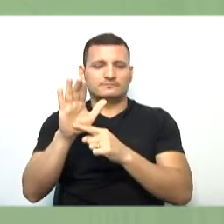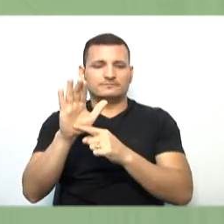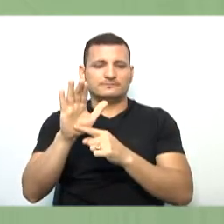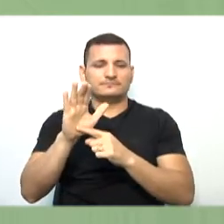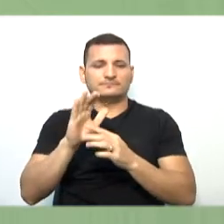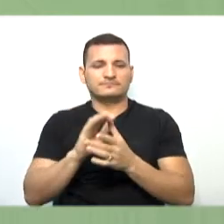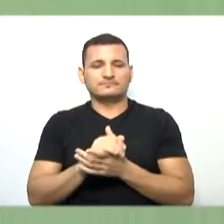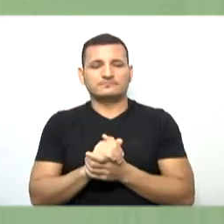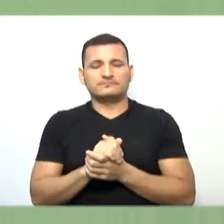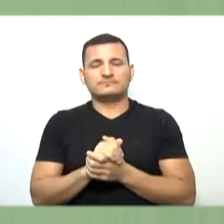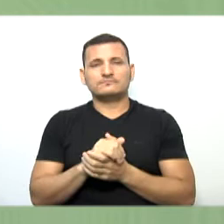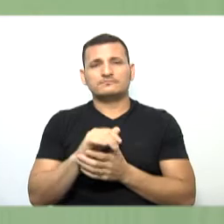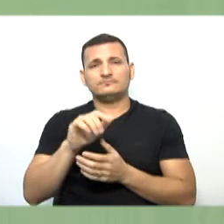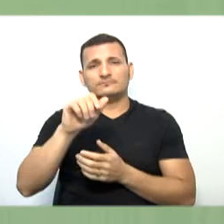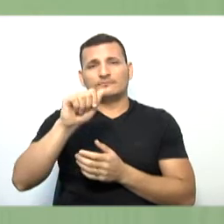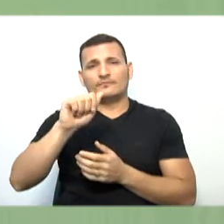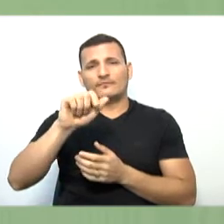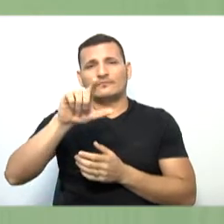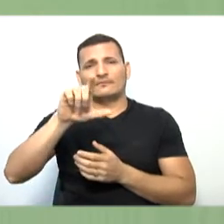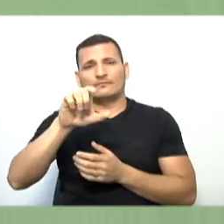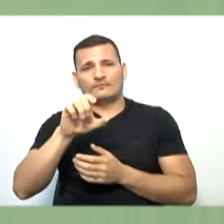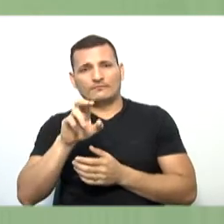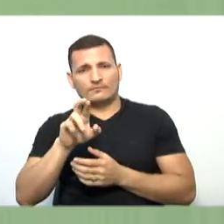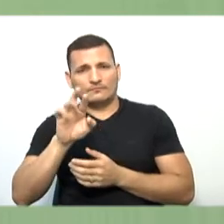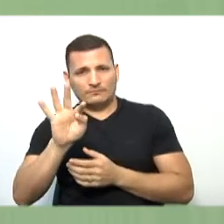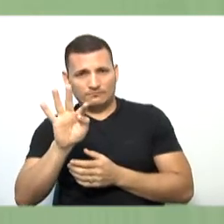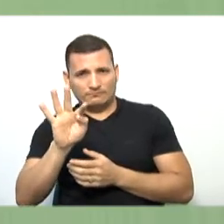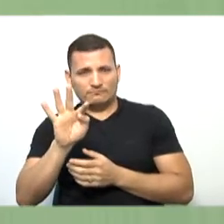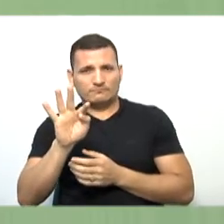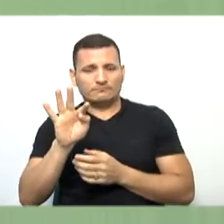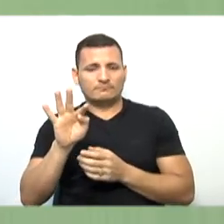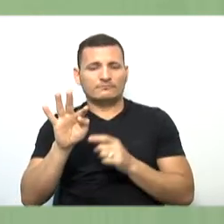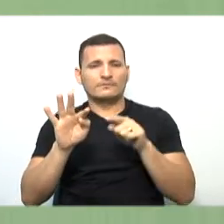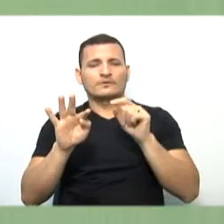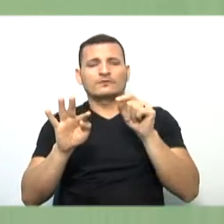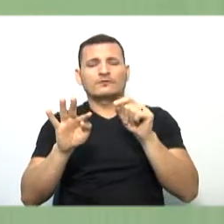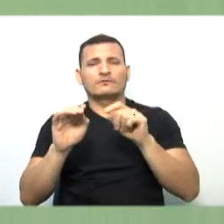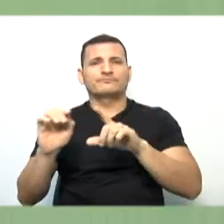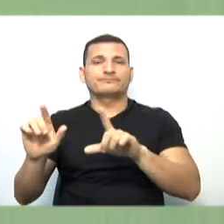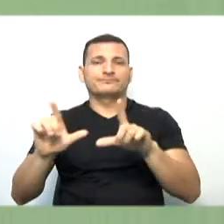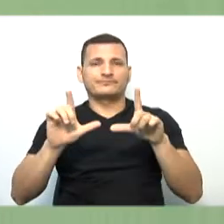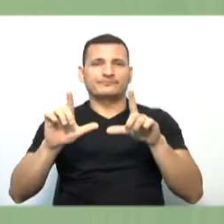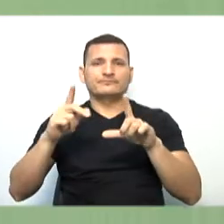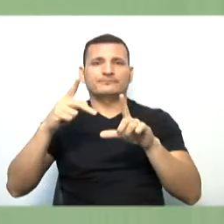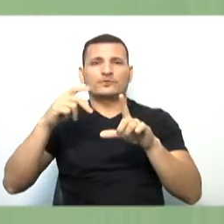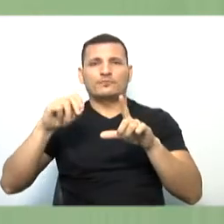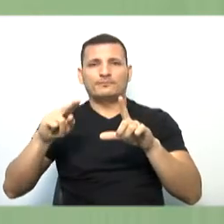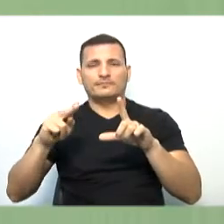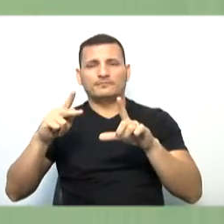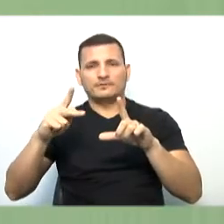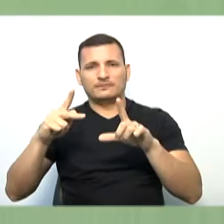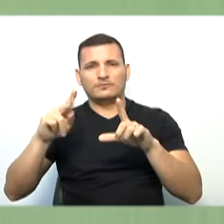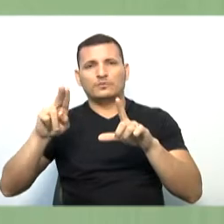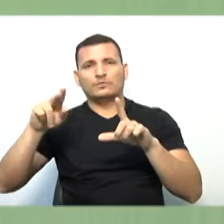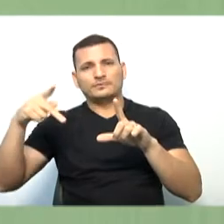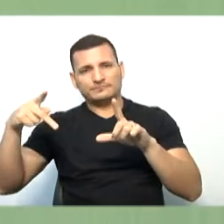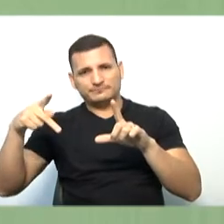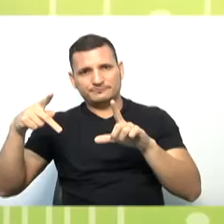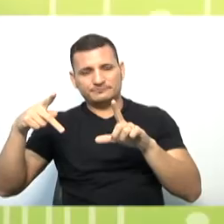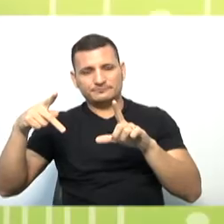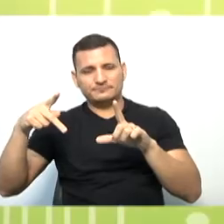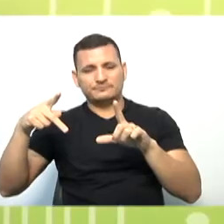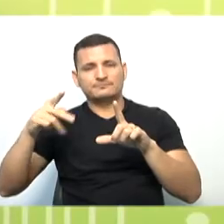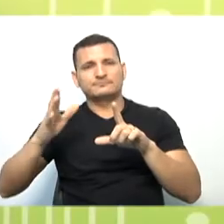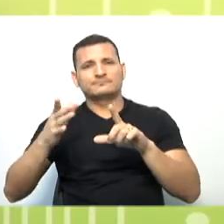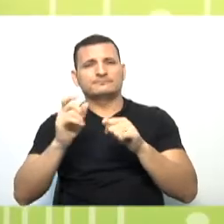embaixo. A função do alerta faz com que uma caixa, ó, pop-up apareça na janela do navegador, que foi o que nós fizemos